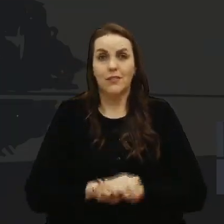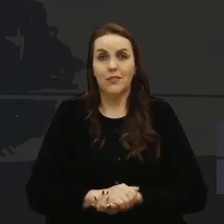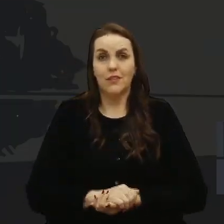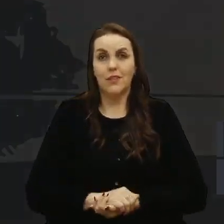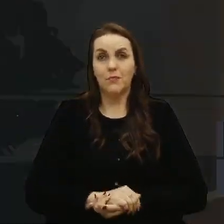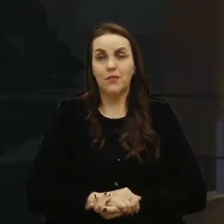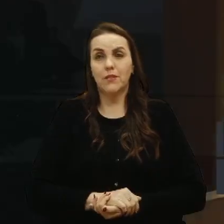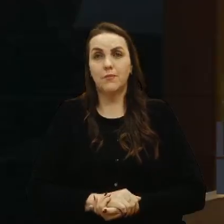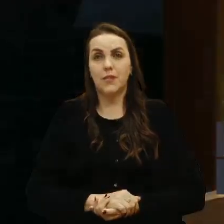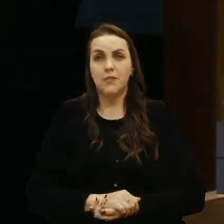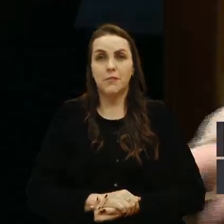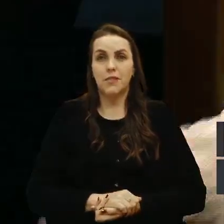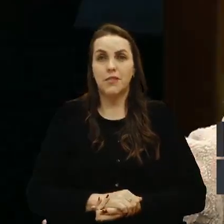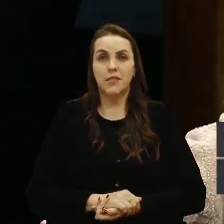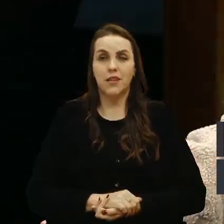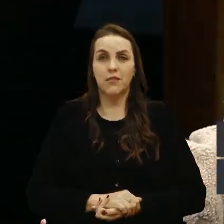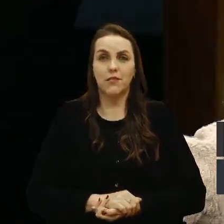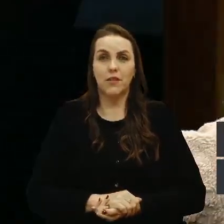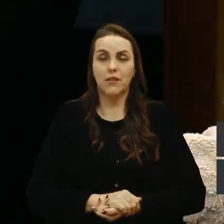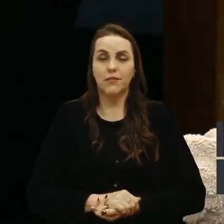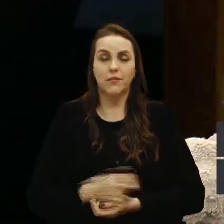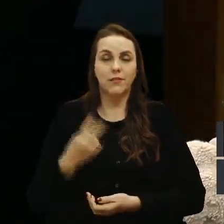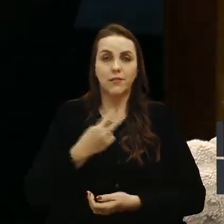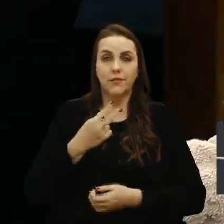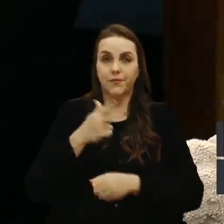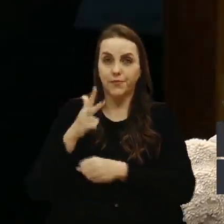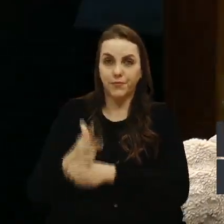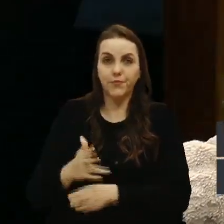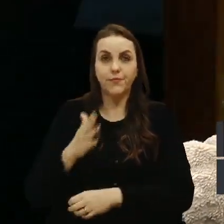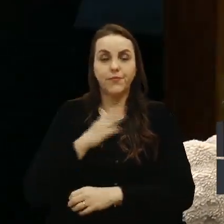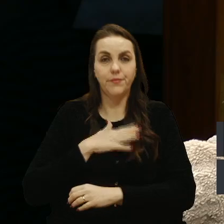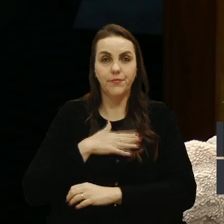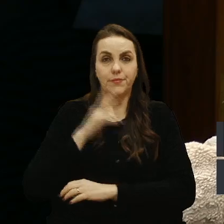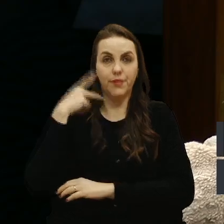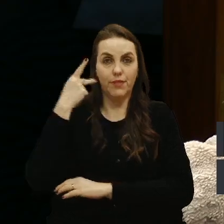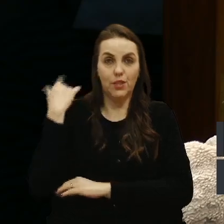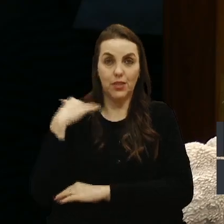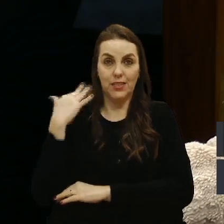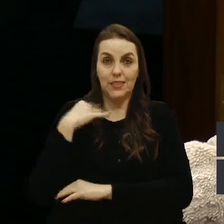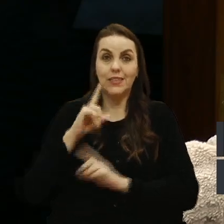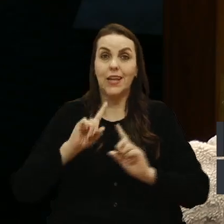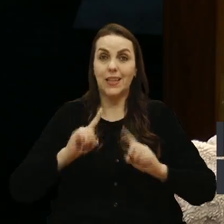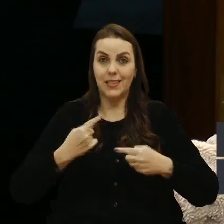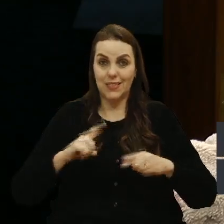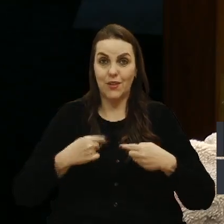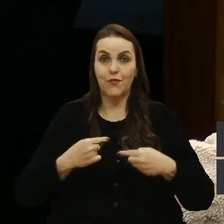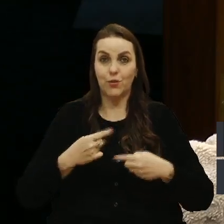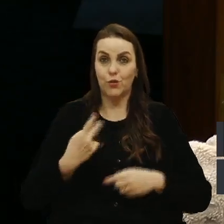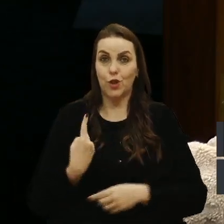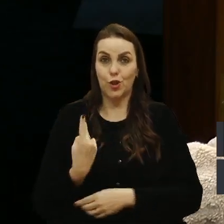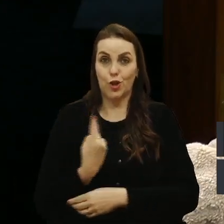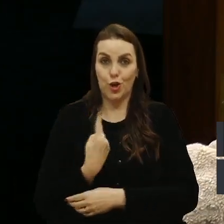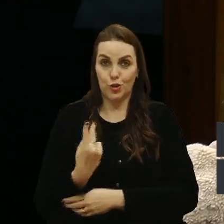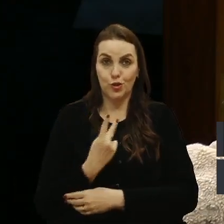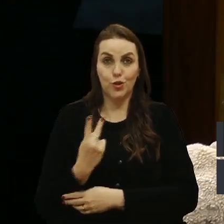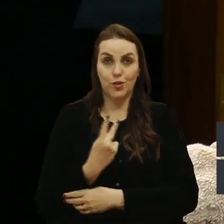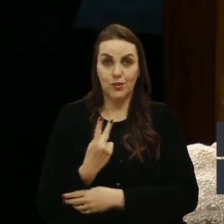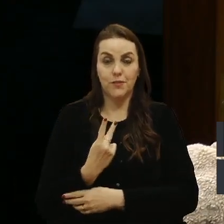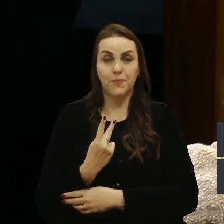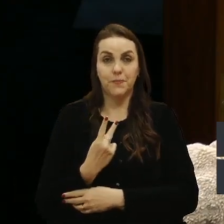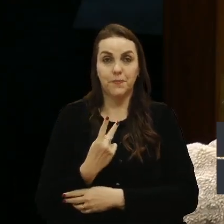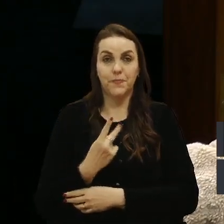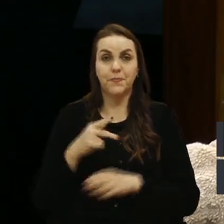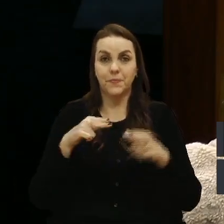Queria apresentar o meu segundo vídeo. Eu e a vereadora Andressa topamos um desafio. Saímos os dois da zona leste